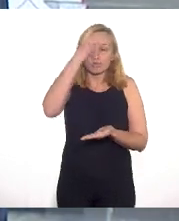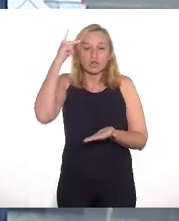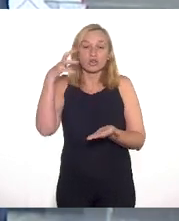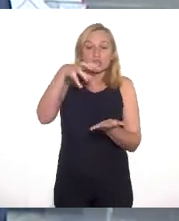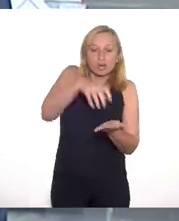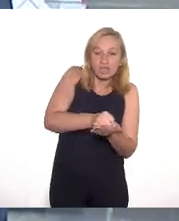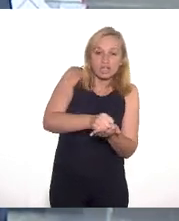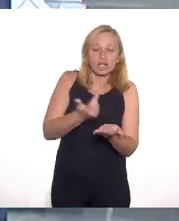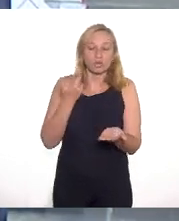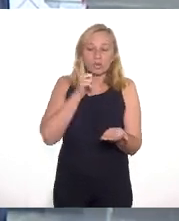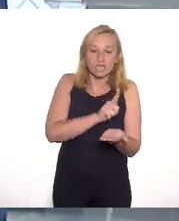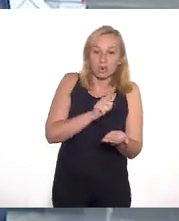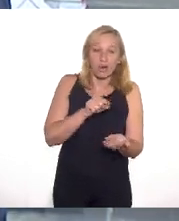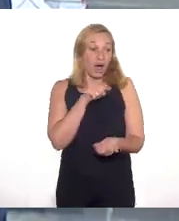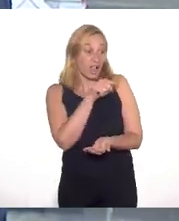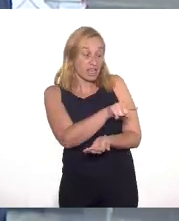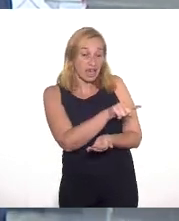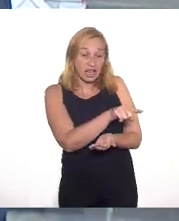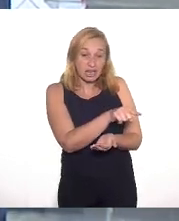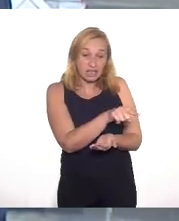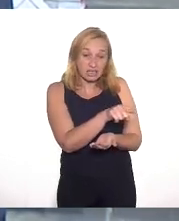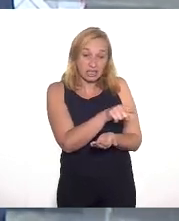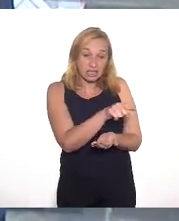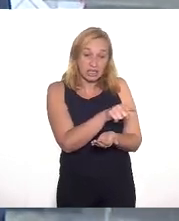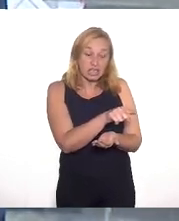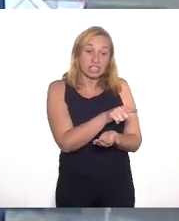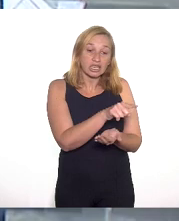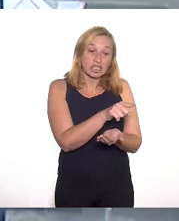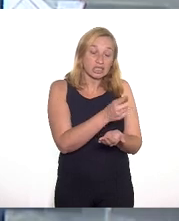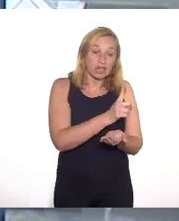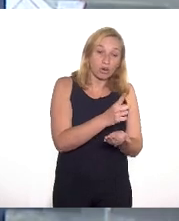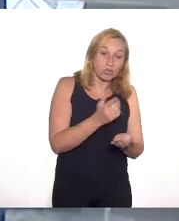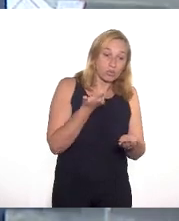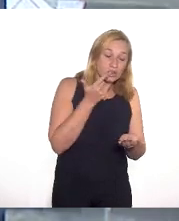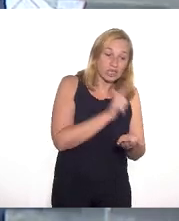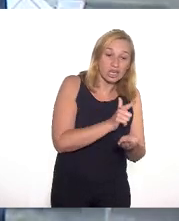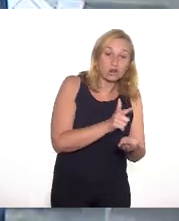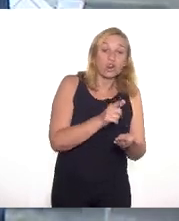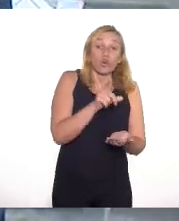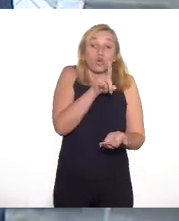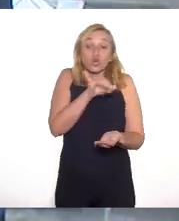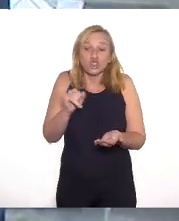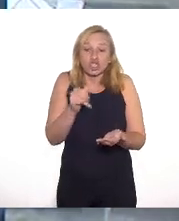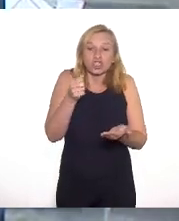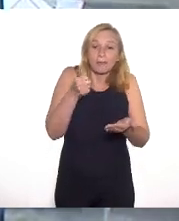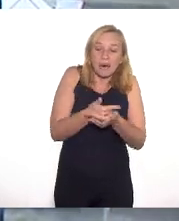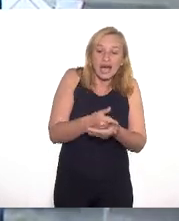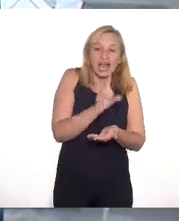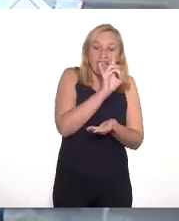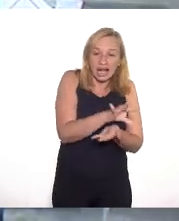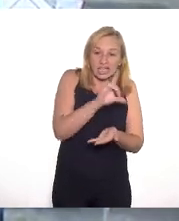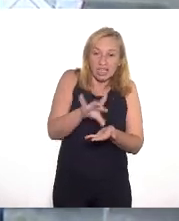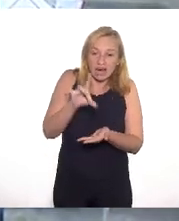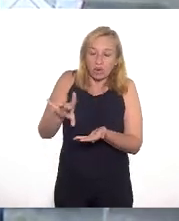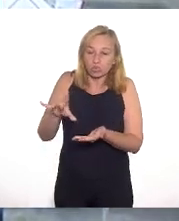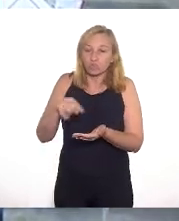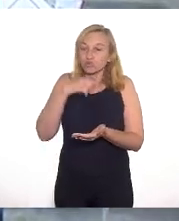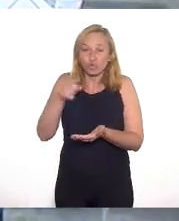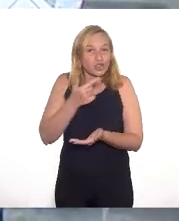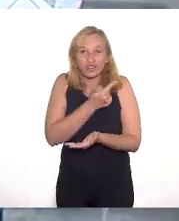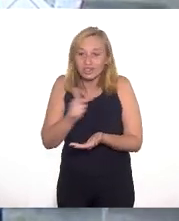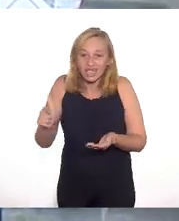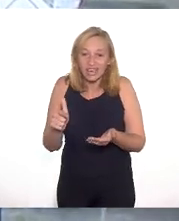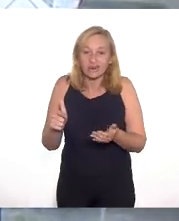e conseguiram, aqueles que foram negados, o dia do pagamento de cada um. Isso, eu não tenho dúvida que